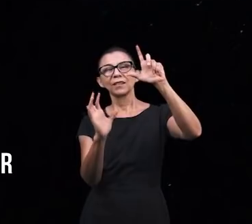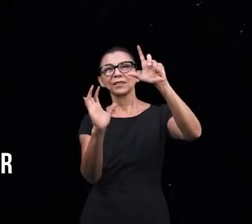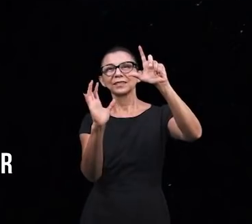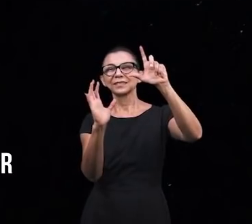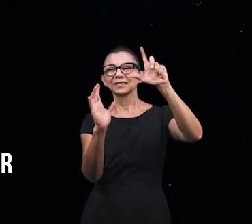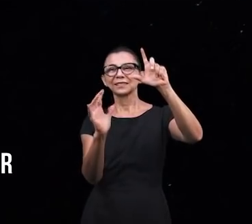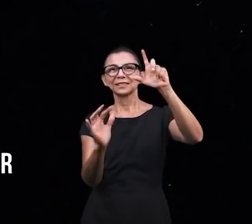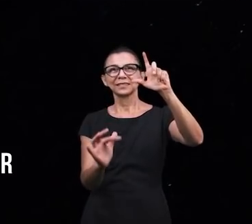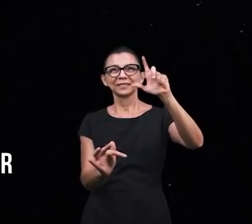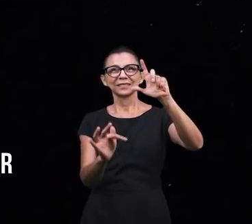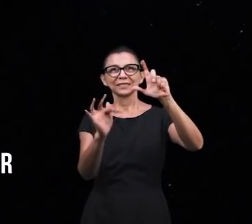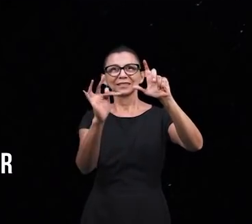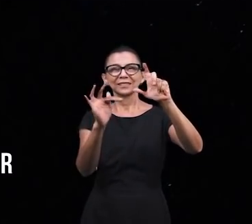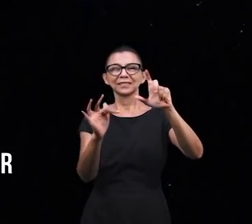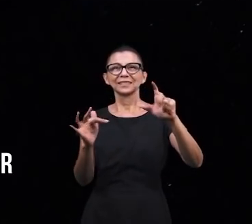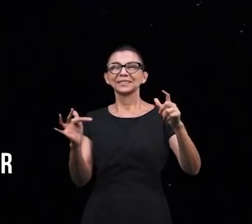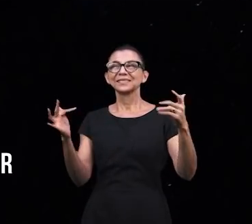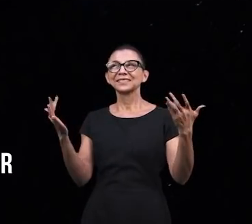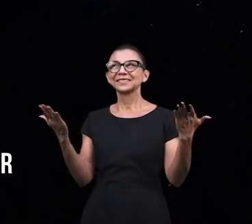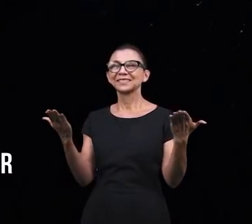em mim